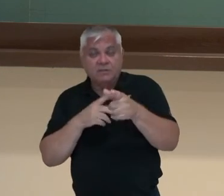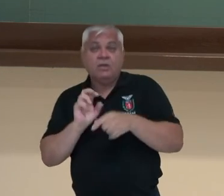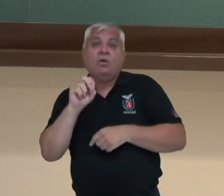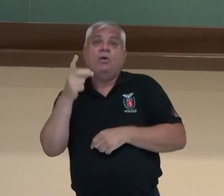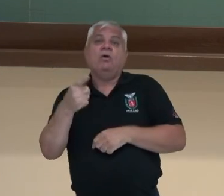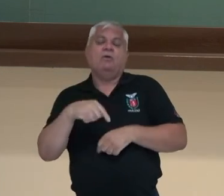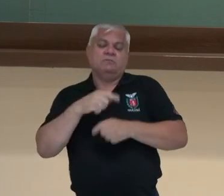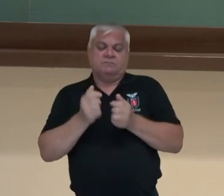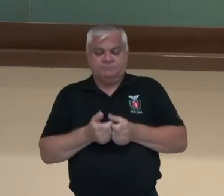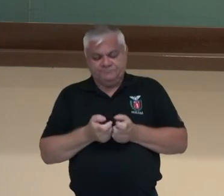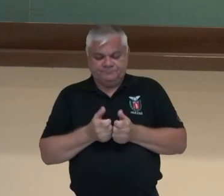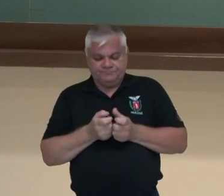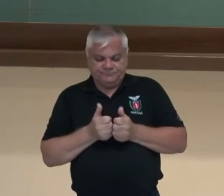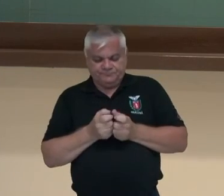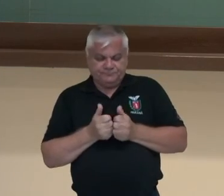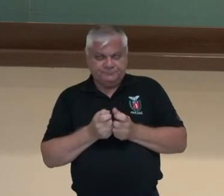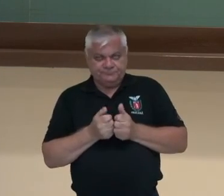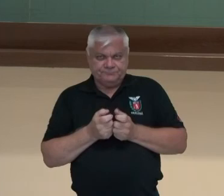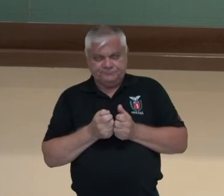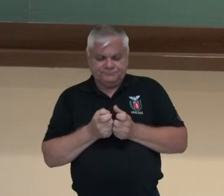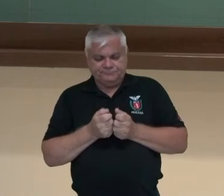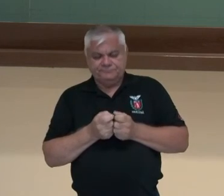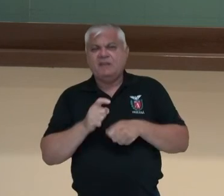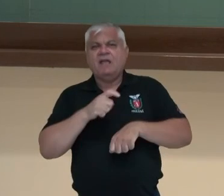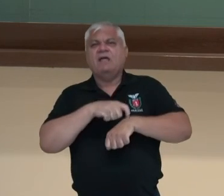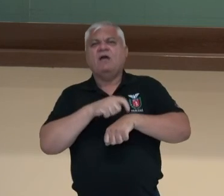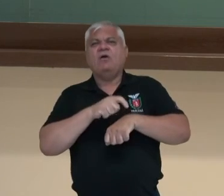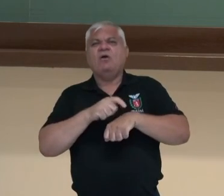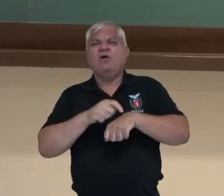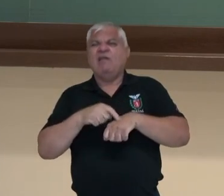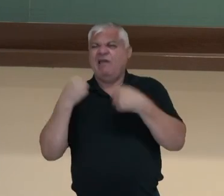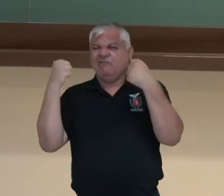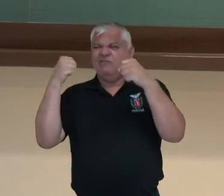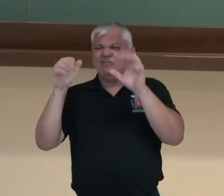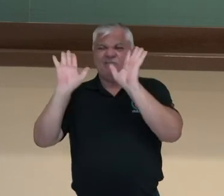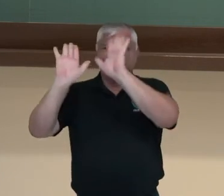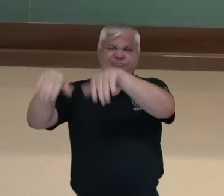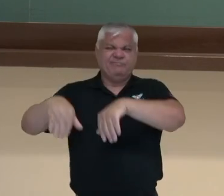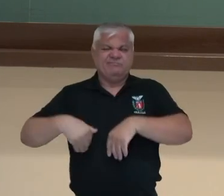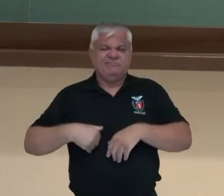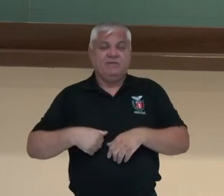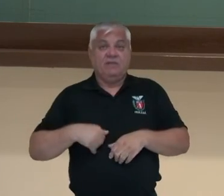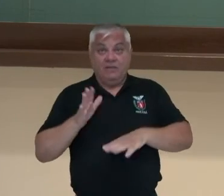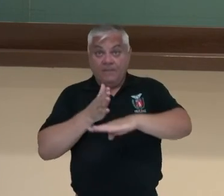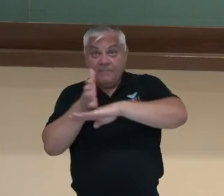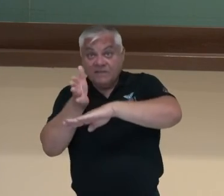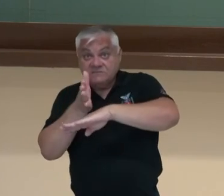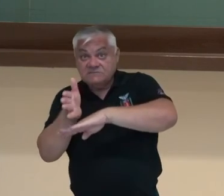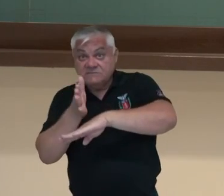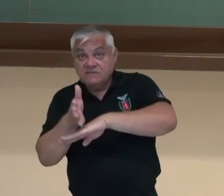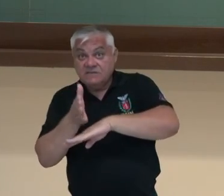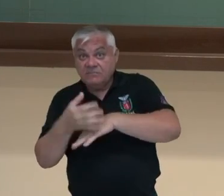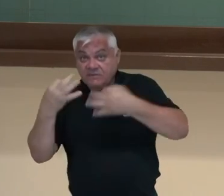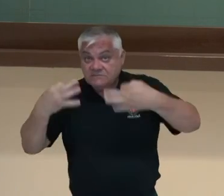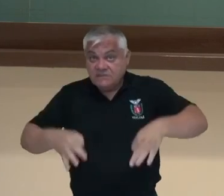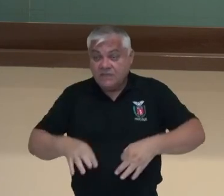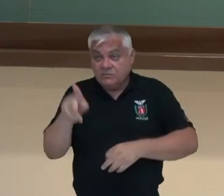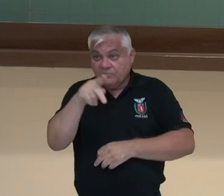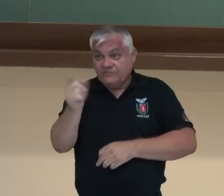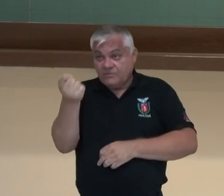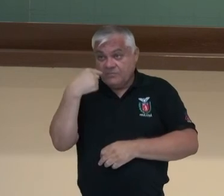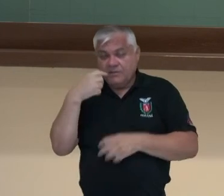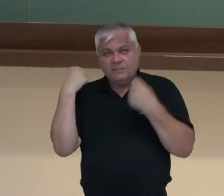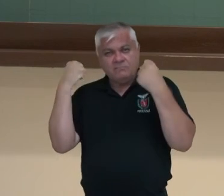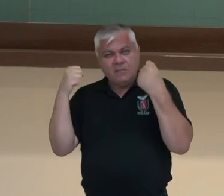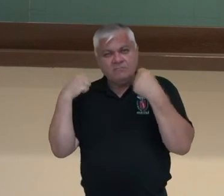o tempo todo no celular? É na aula, ou na aula de educação física, você faz a aula de educação física, faz correto, como o professor pediu, faz